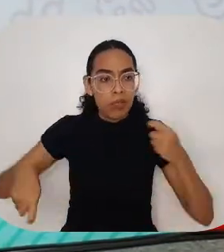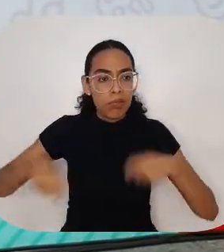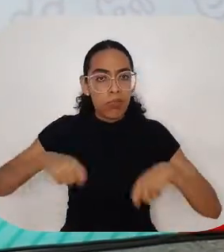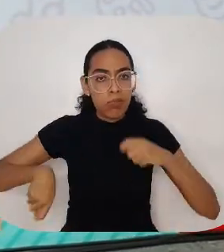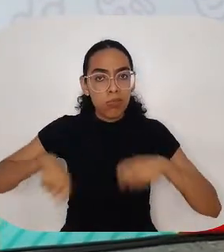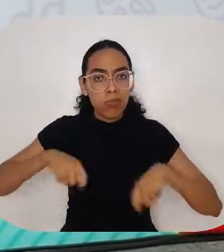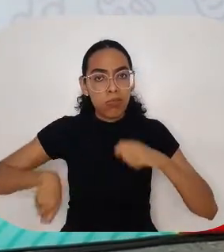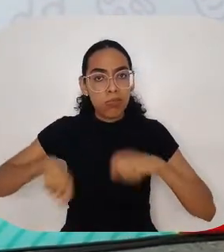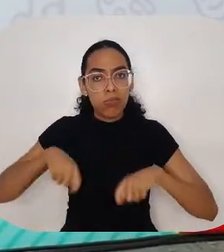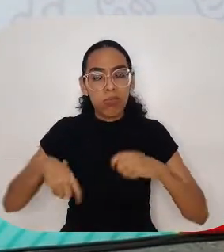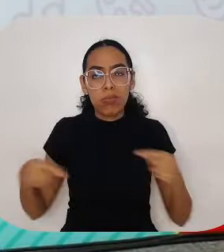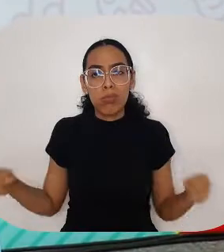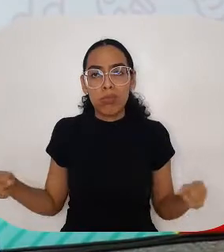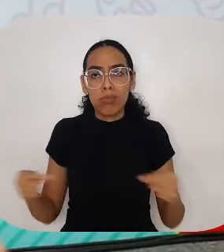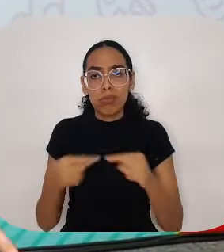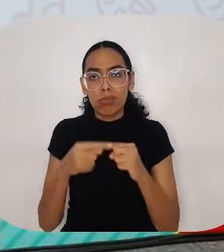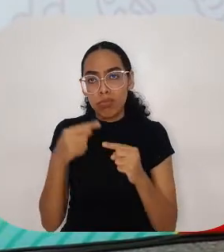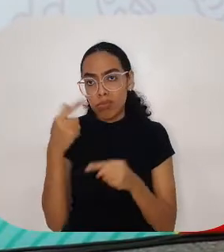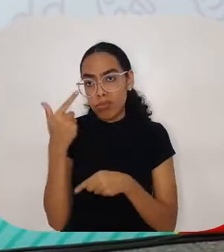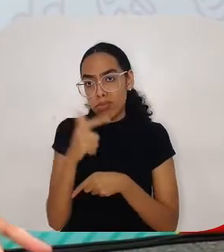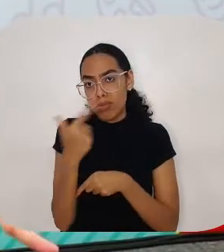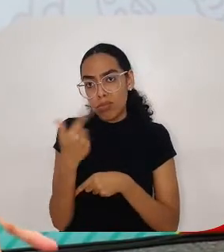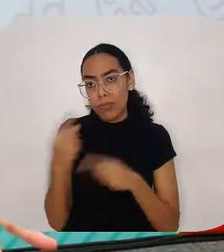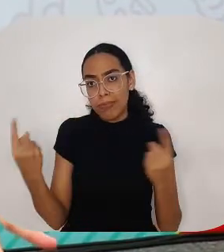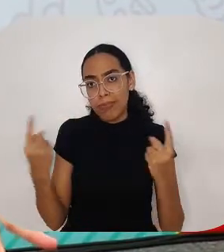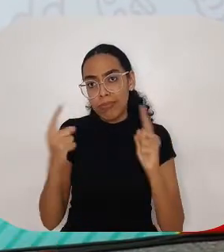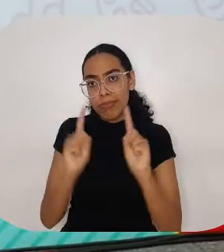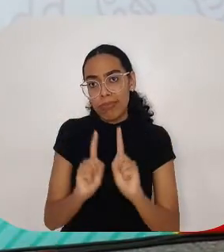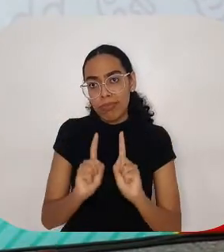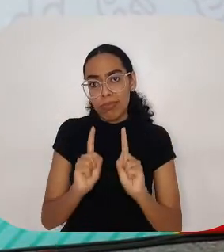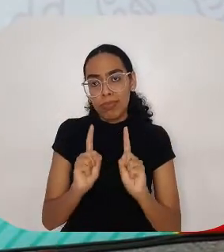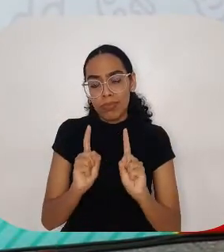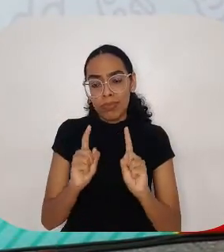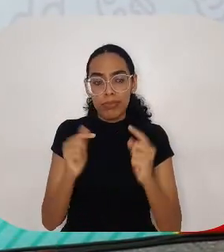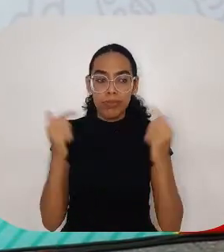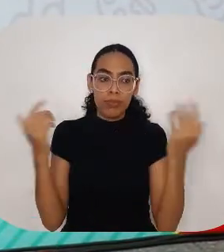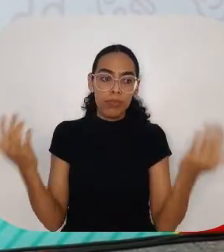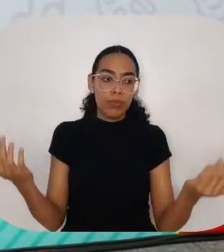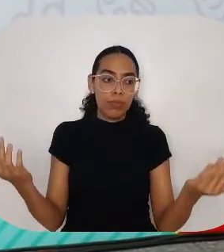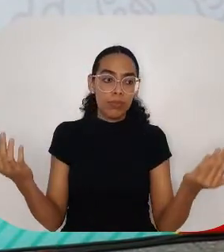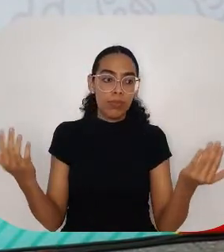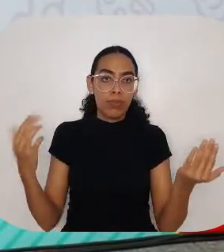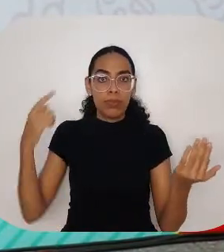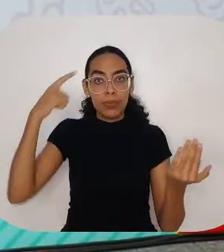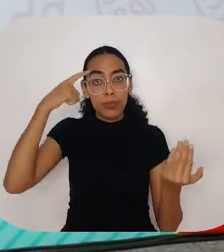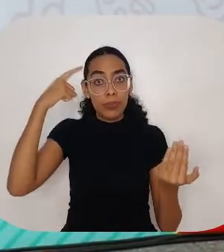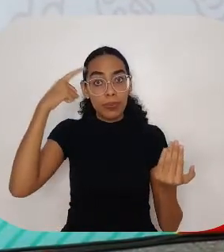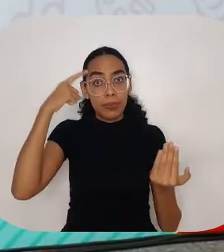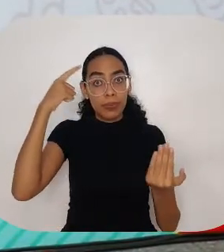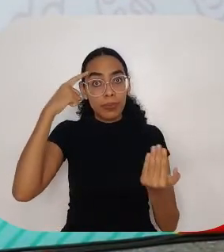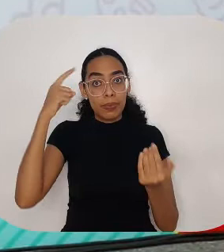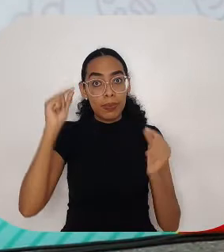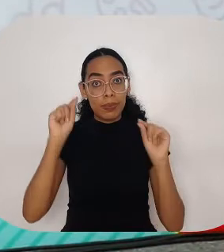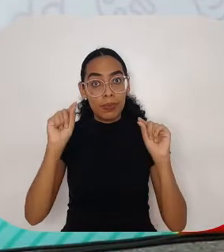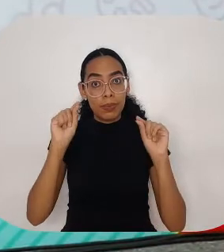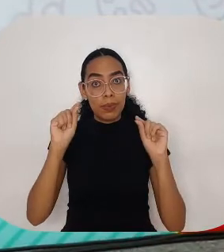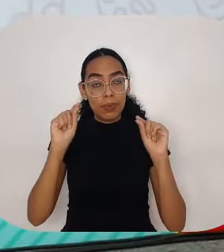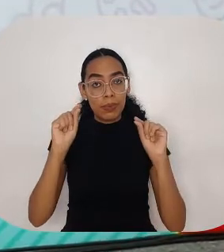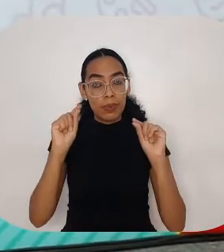quadrilha esse ano porque não tinha o par. O par. Foi aí que os olhinhos do Pedro